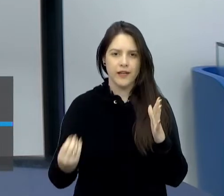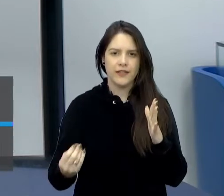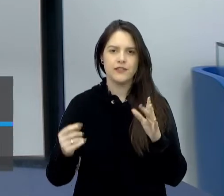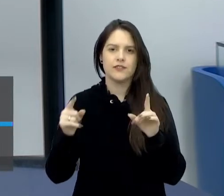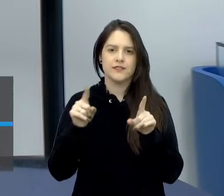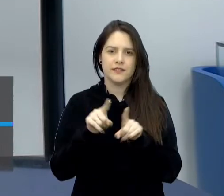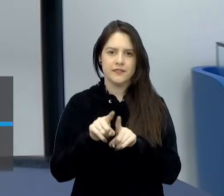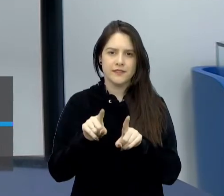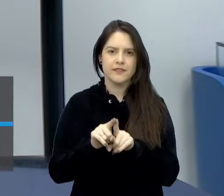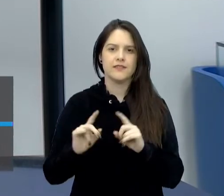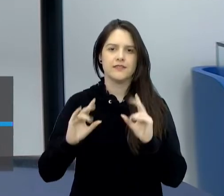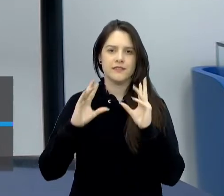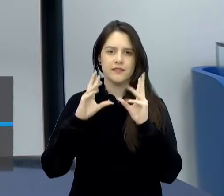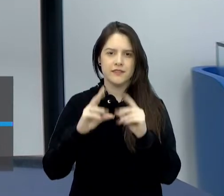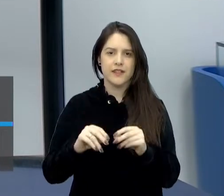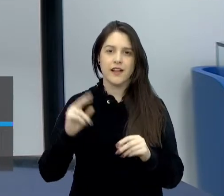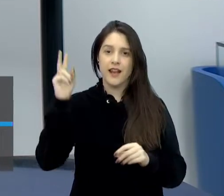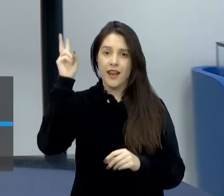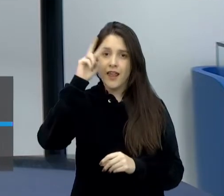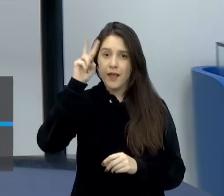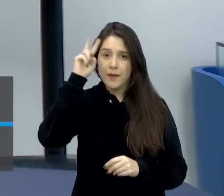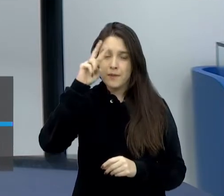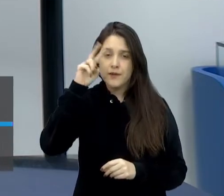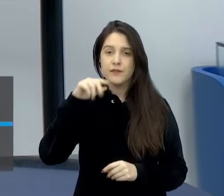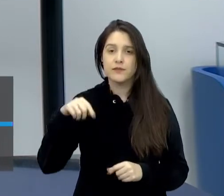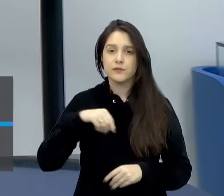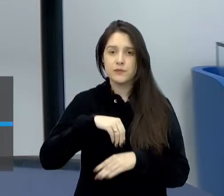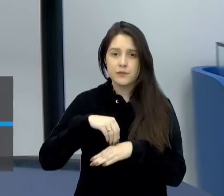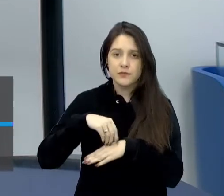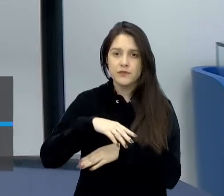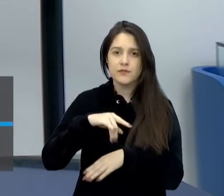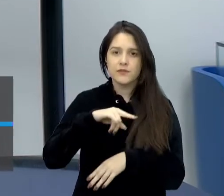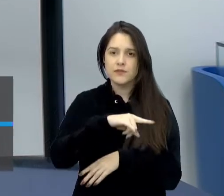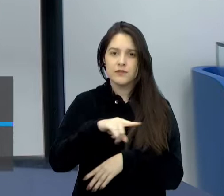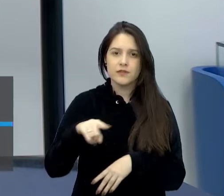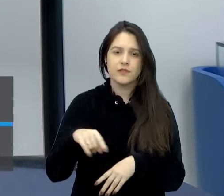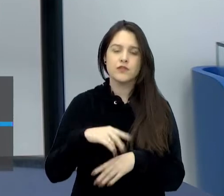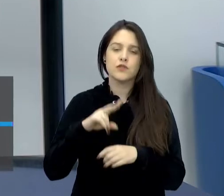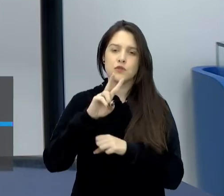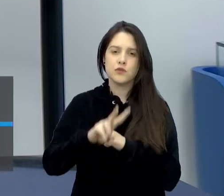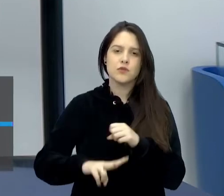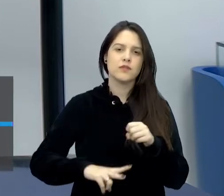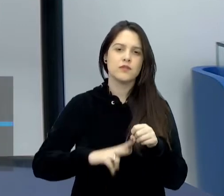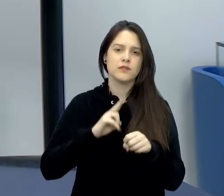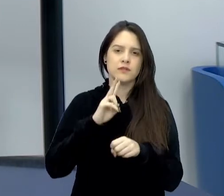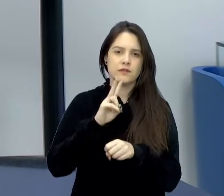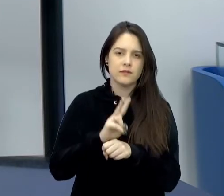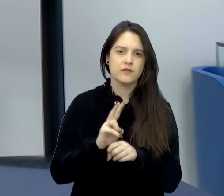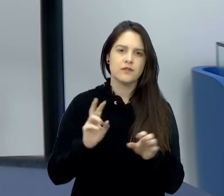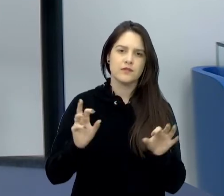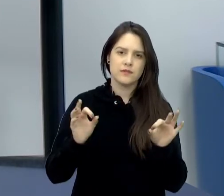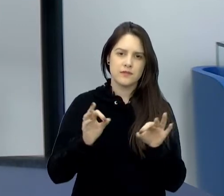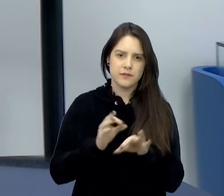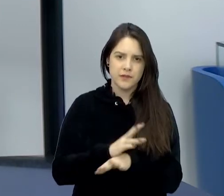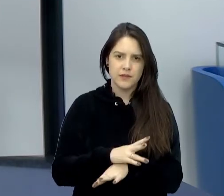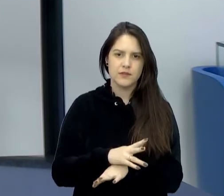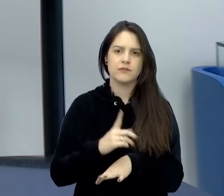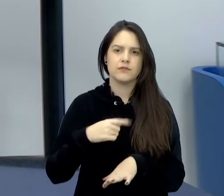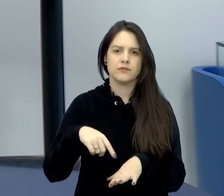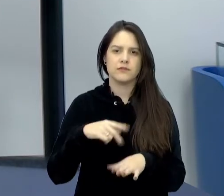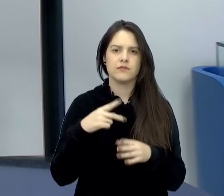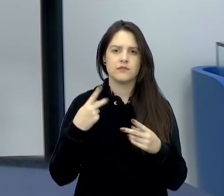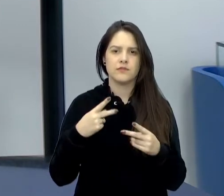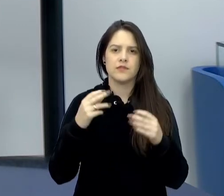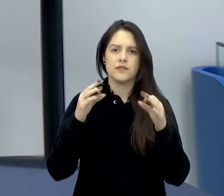Financeira em Conexão. Lembrando aí que a nossa UC é Educação Financeira Sustentável e dentro dessa UC, Educação Financeira